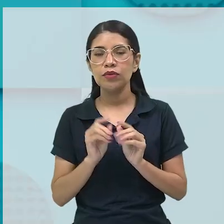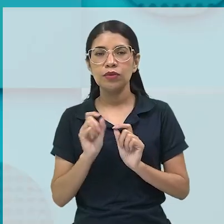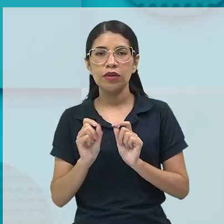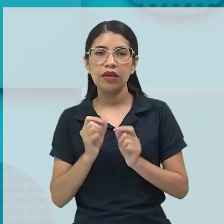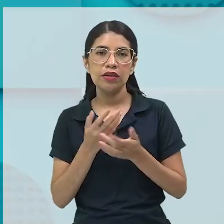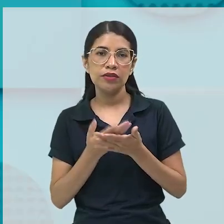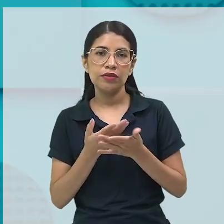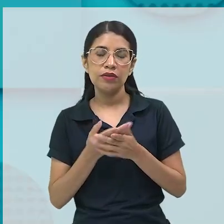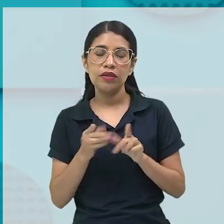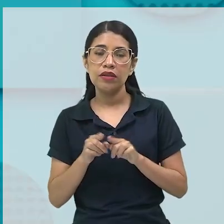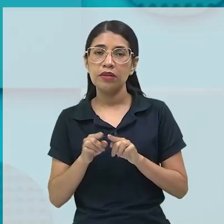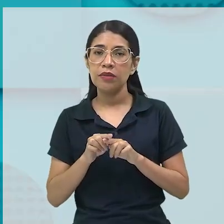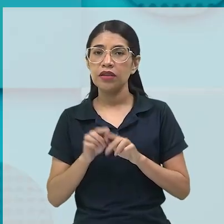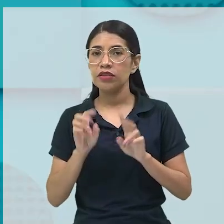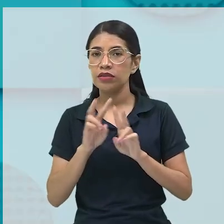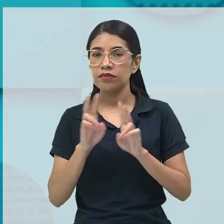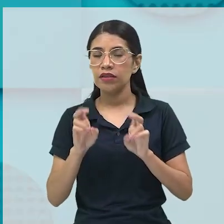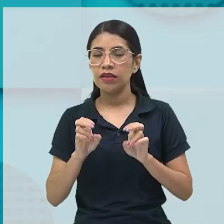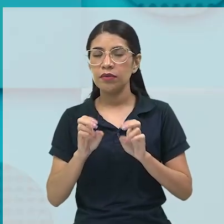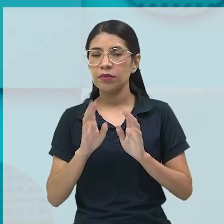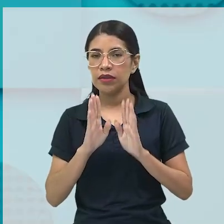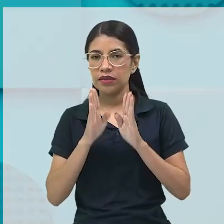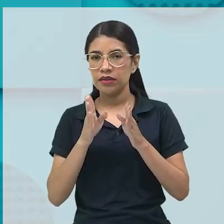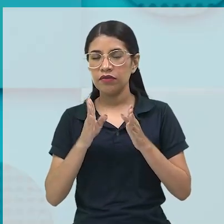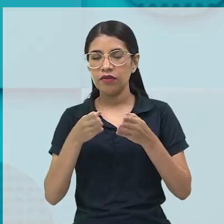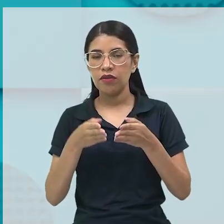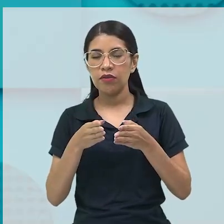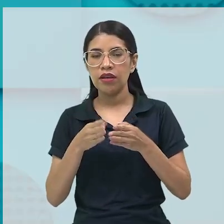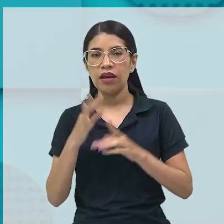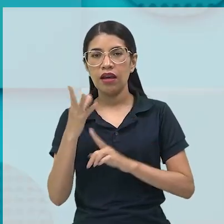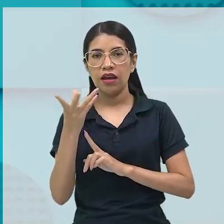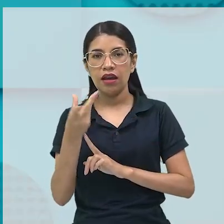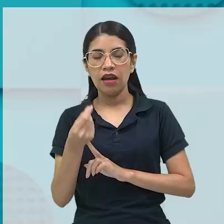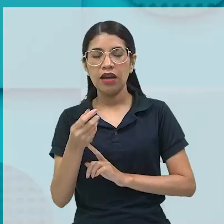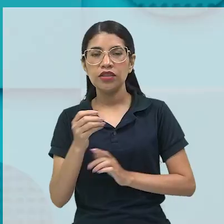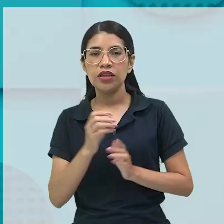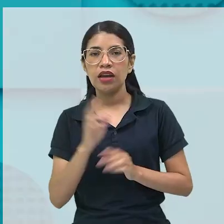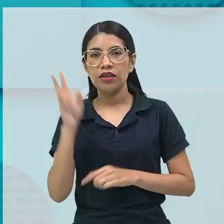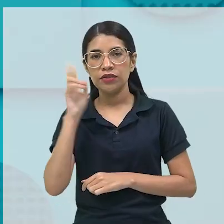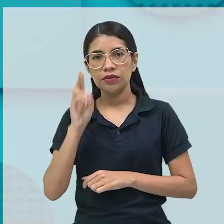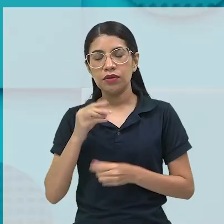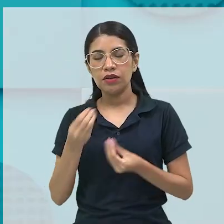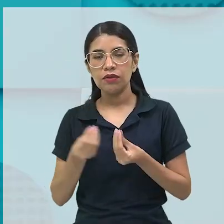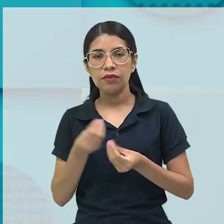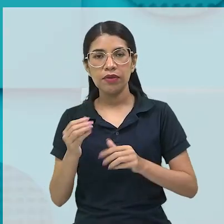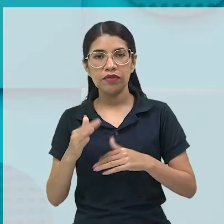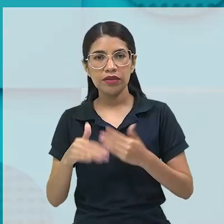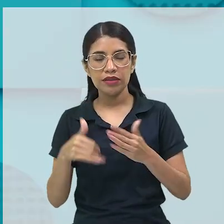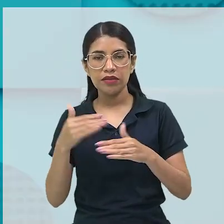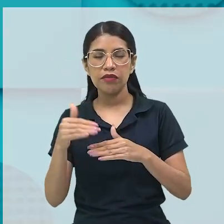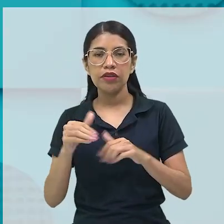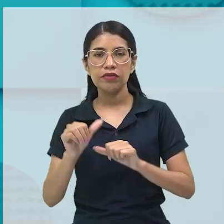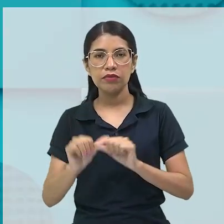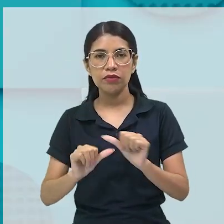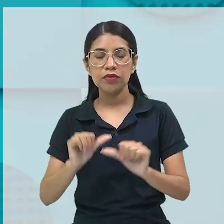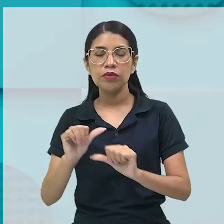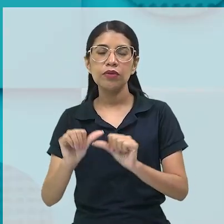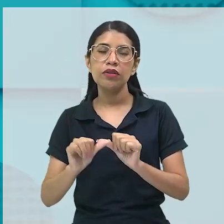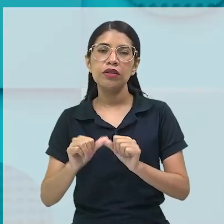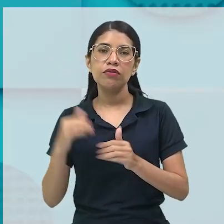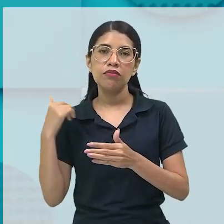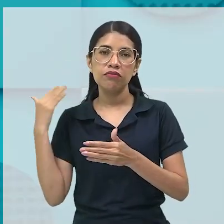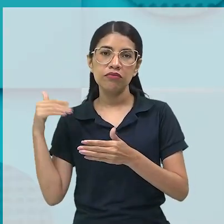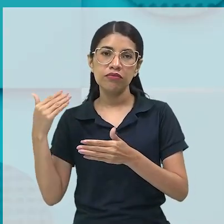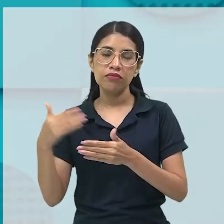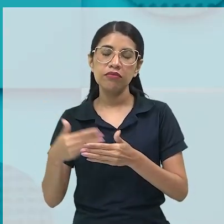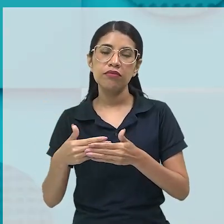nós conversamos muito sobre a história da arte, como a arte ela foi se transformando, como ela foi se desenvolvendo, né? Com o passar